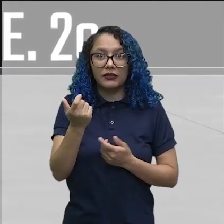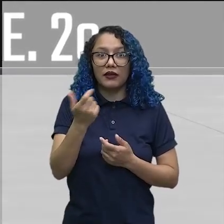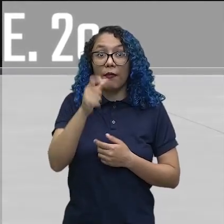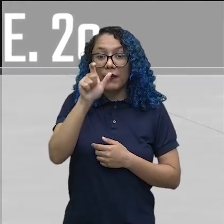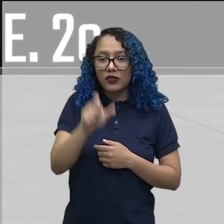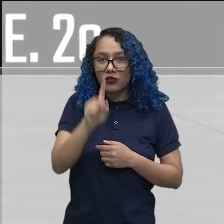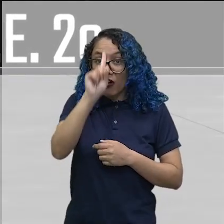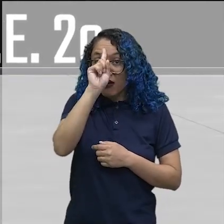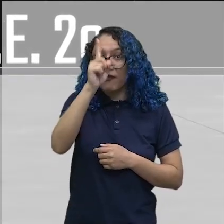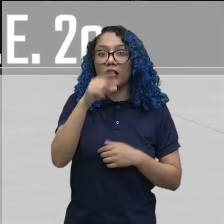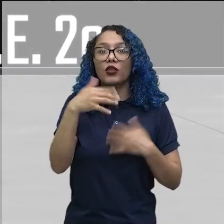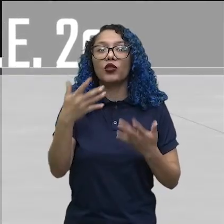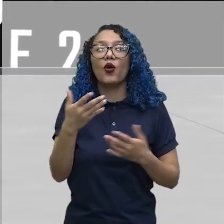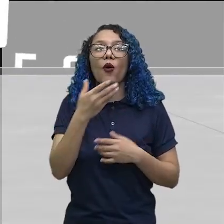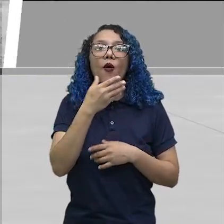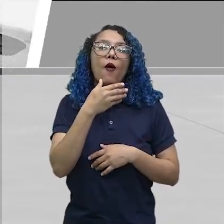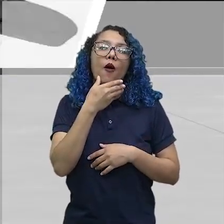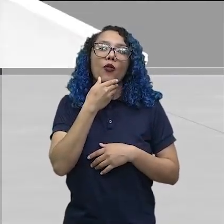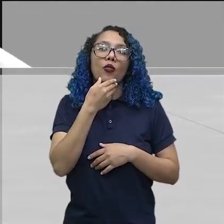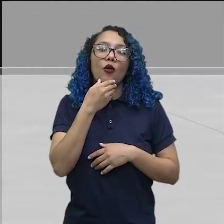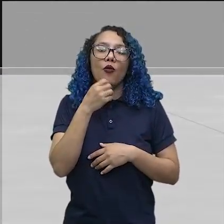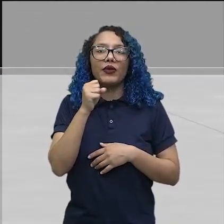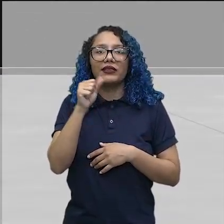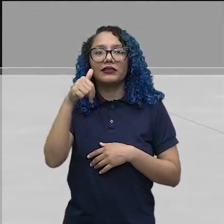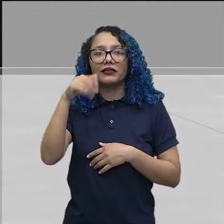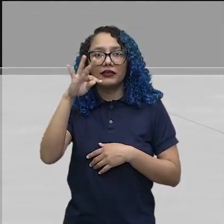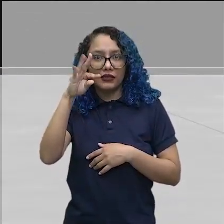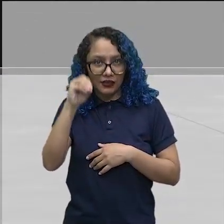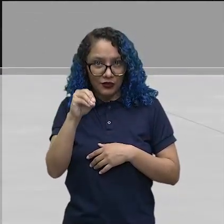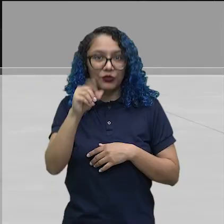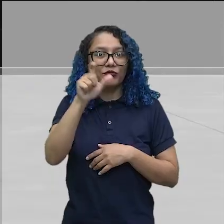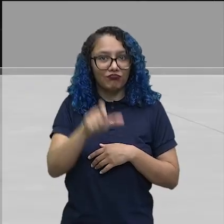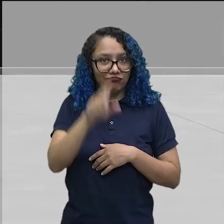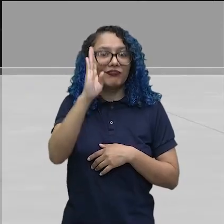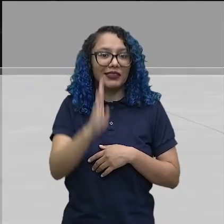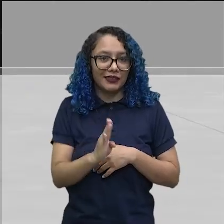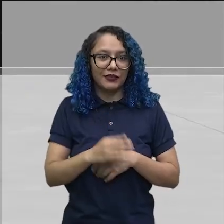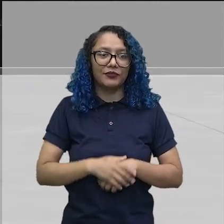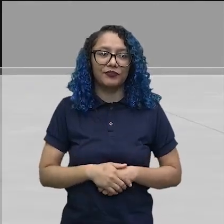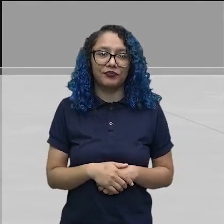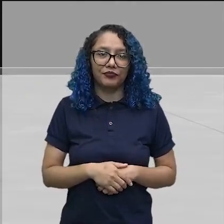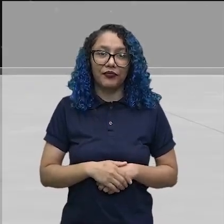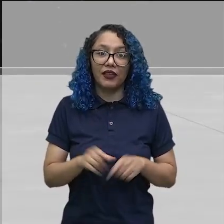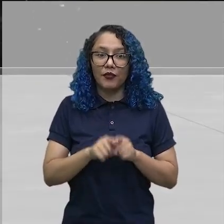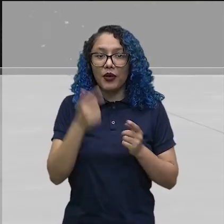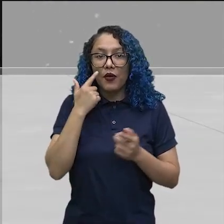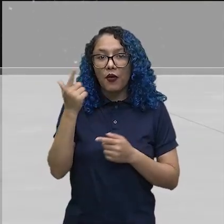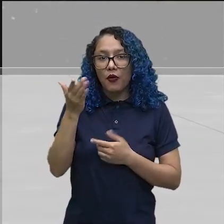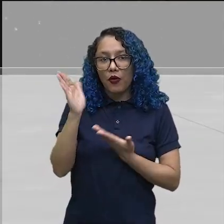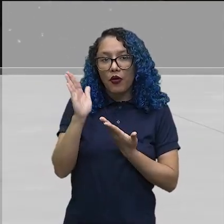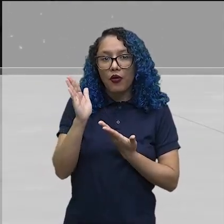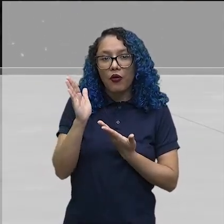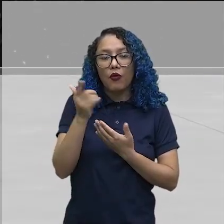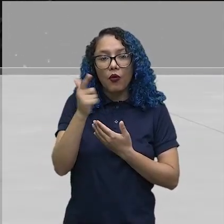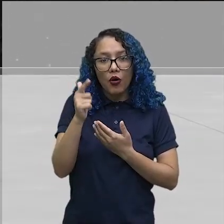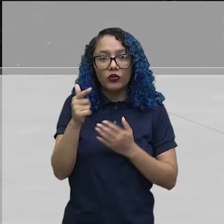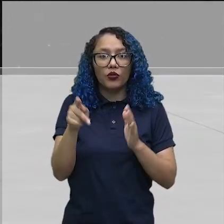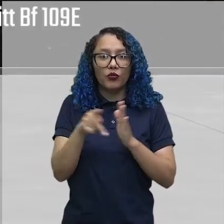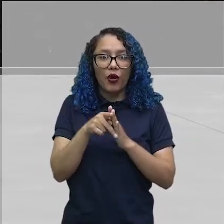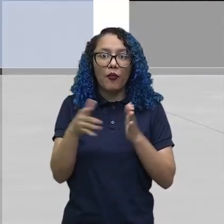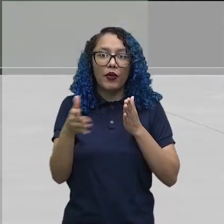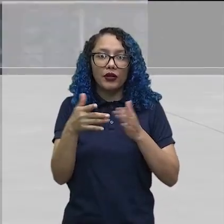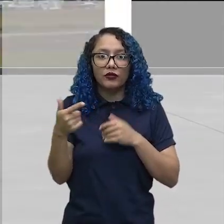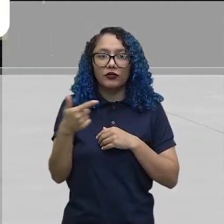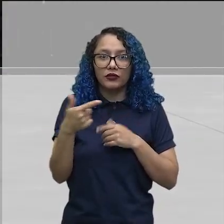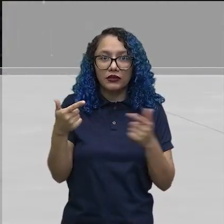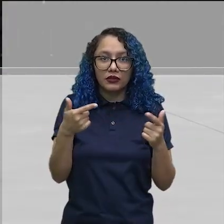Dumont. Os aviões evoluíram muito, em especial durante a Primeira e a Segunda Guerra Mundial e nos dias atuais também, tá? Na década de